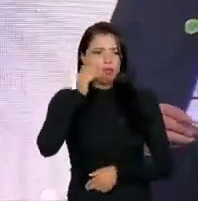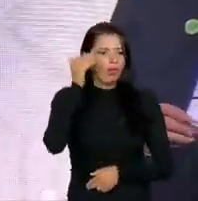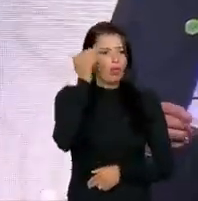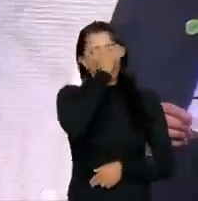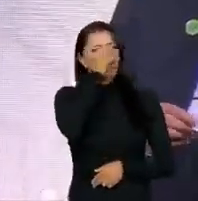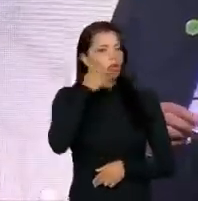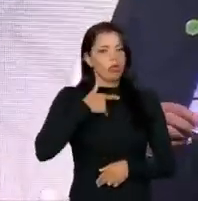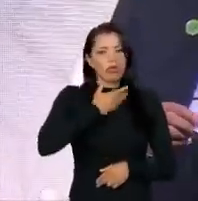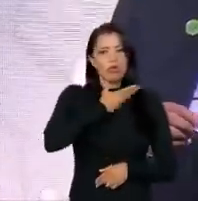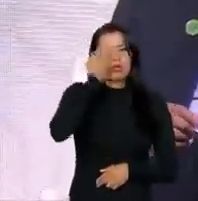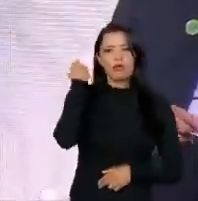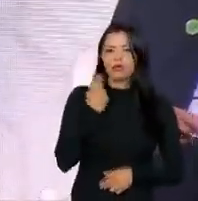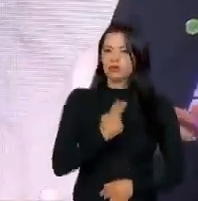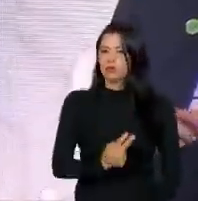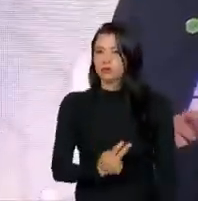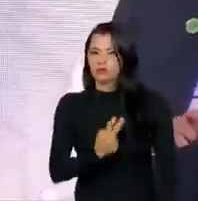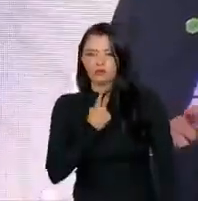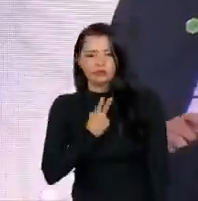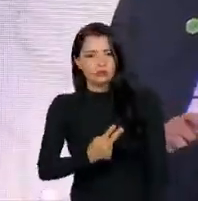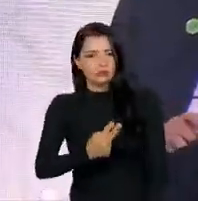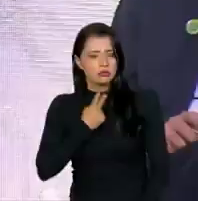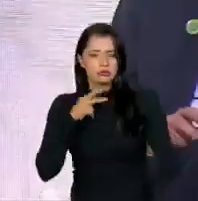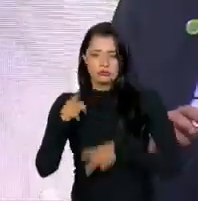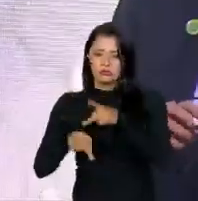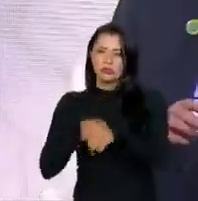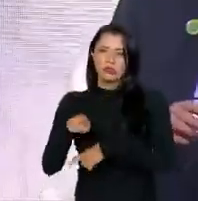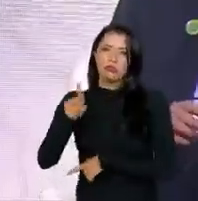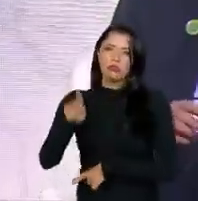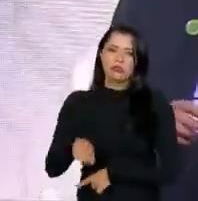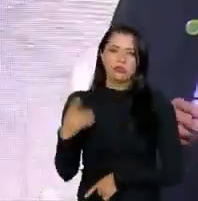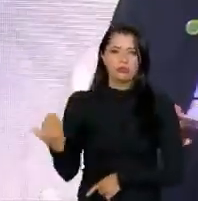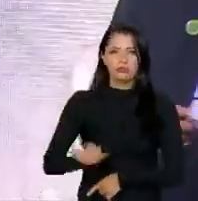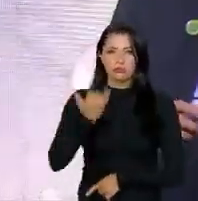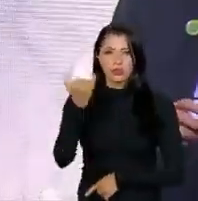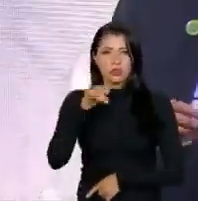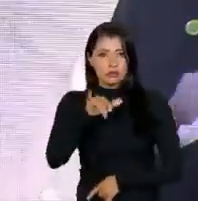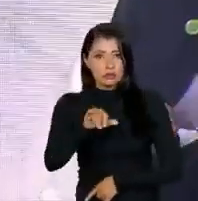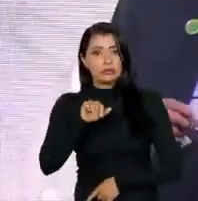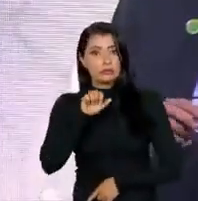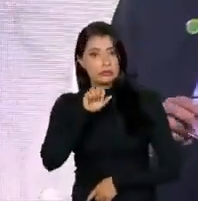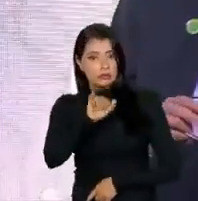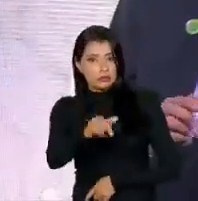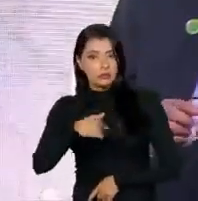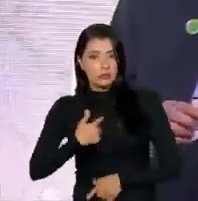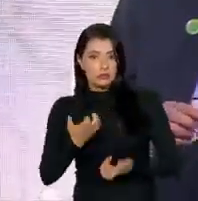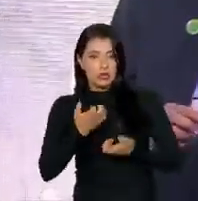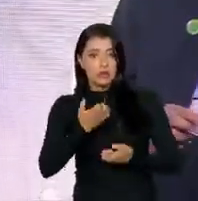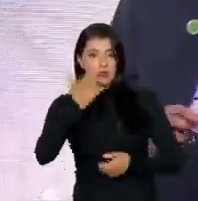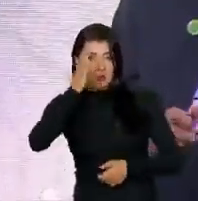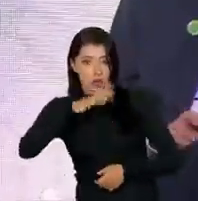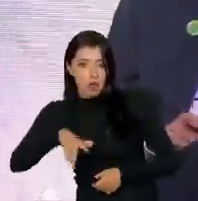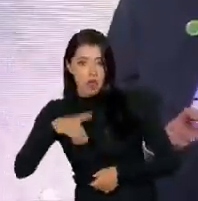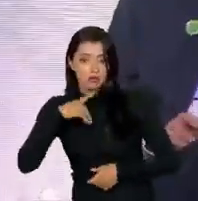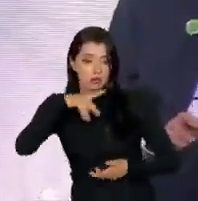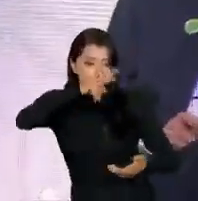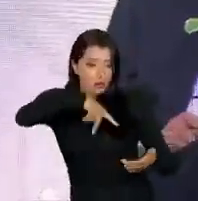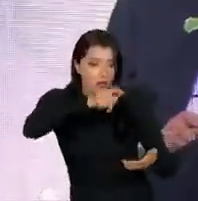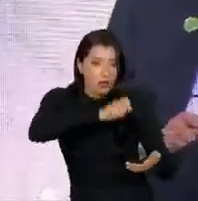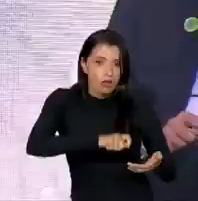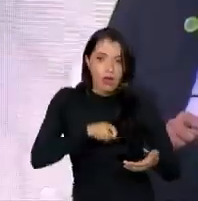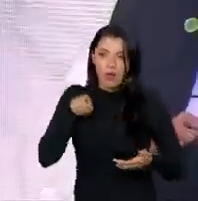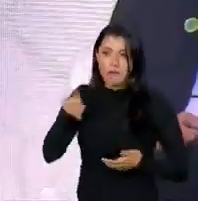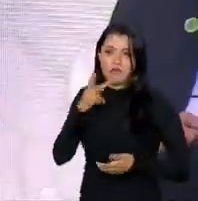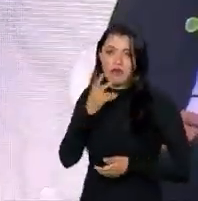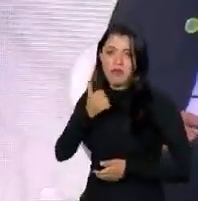olhos e esquecer dessa população significativa. Se eu quero uma criança alfabetizado, eu preciso que o pai dela